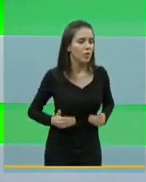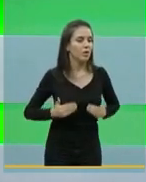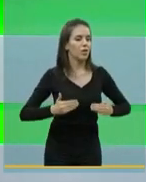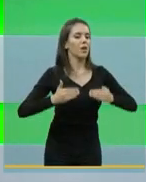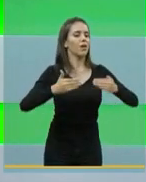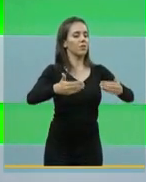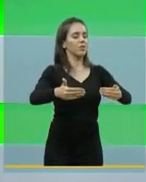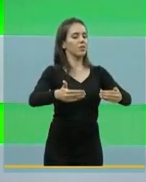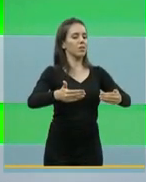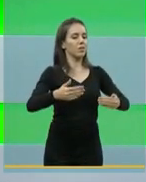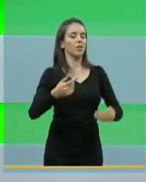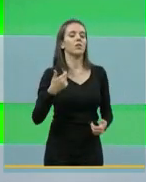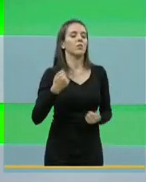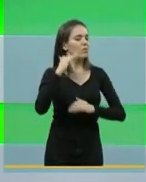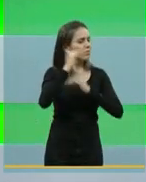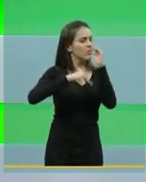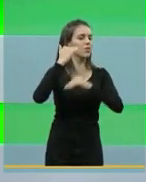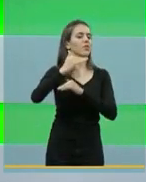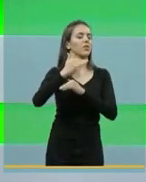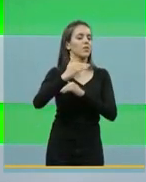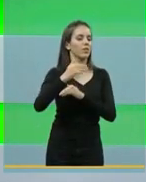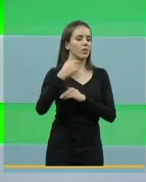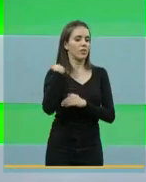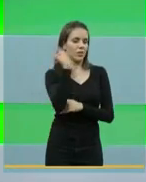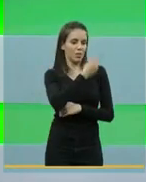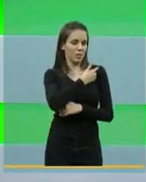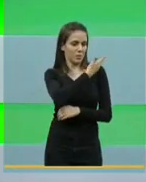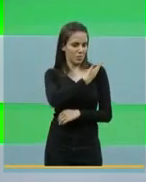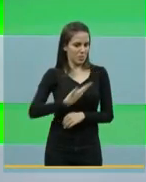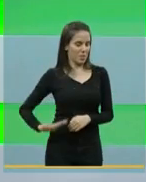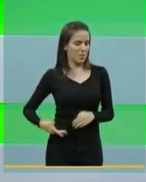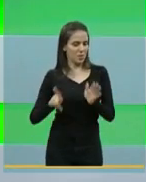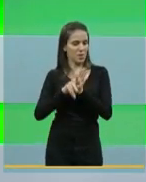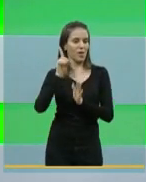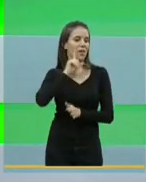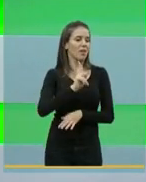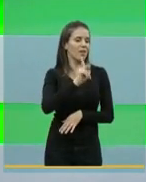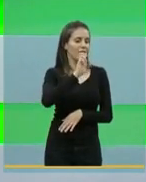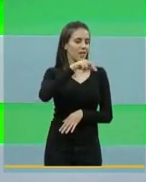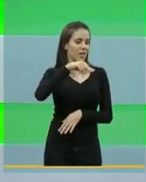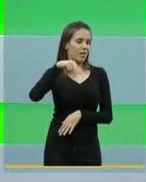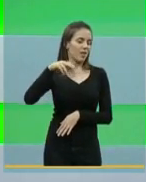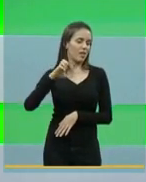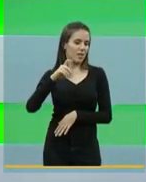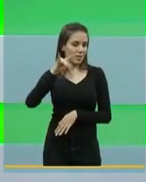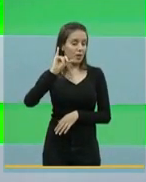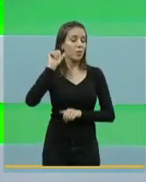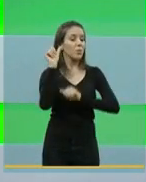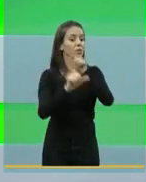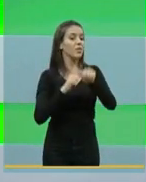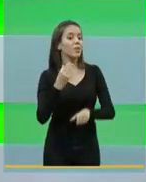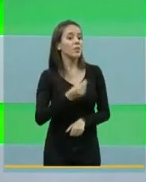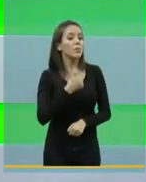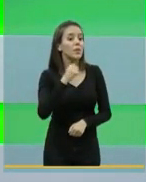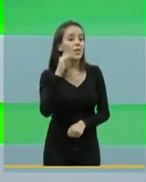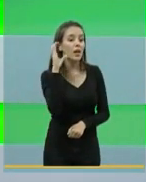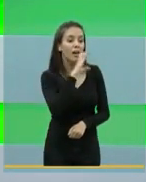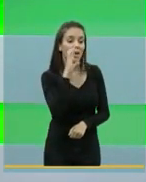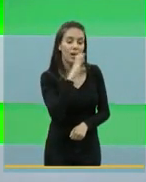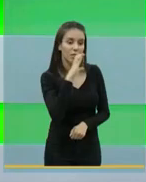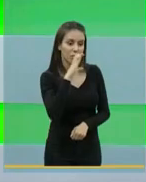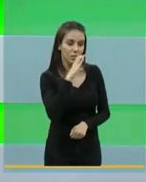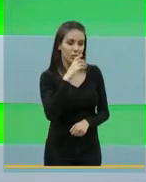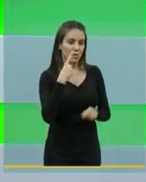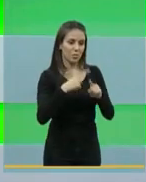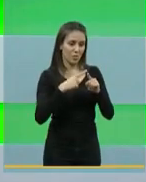as reformas presidente quer e dizia a mudança é a lei da vida e é preciso agir rápido porque